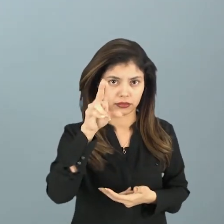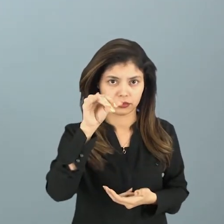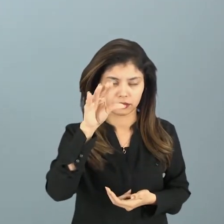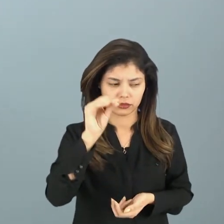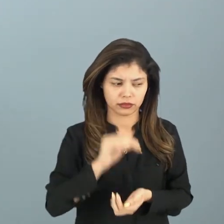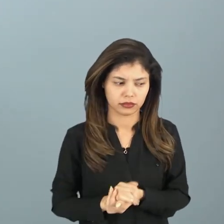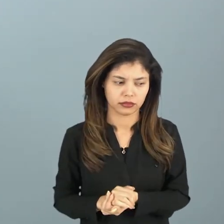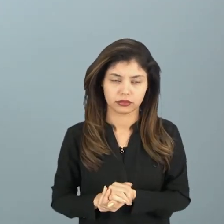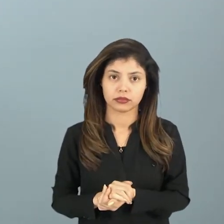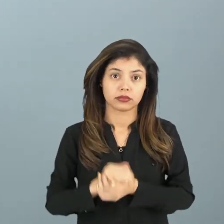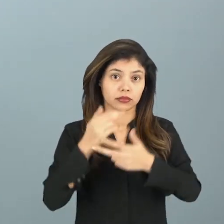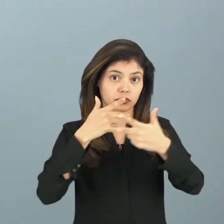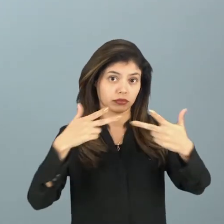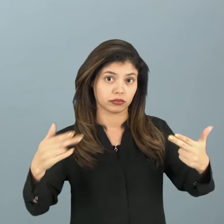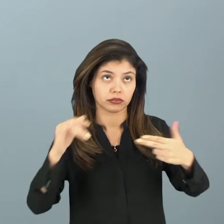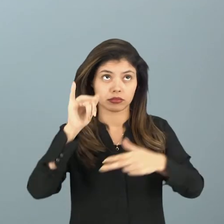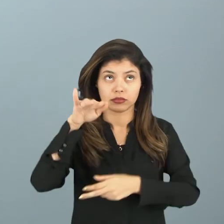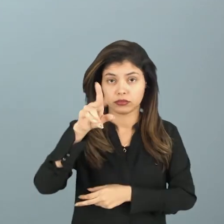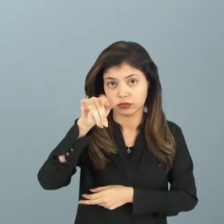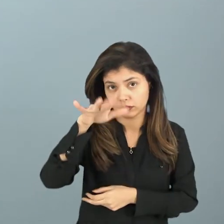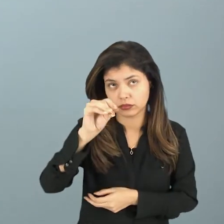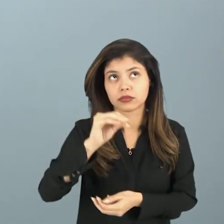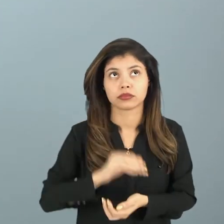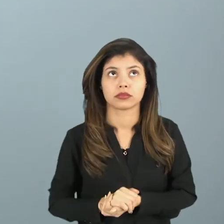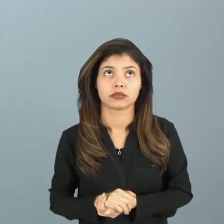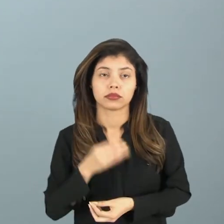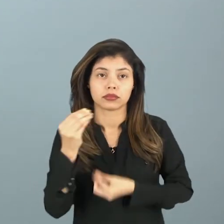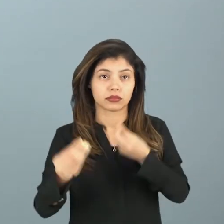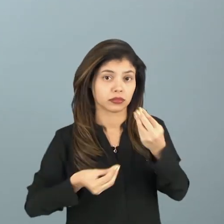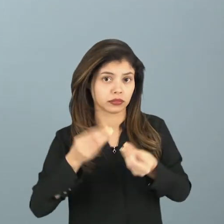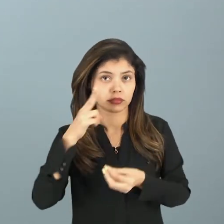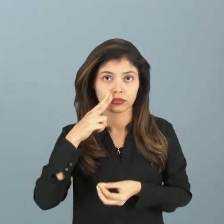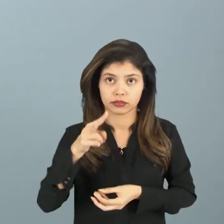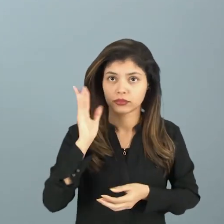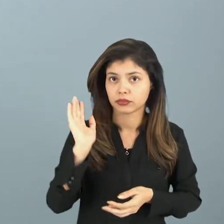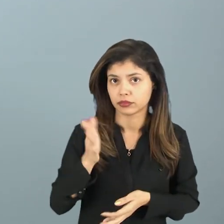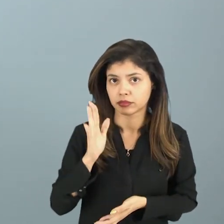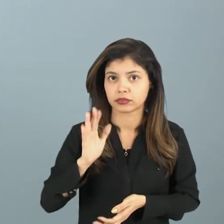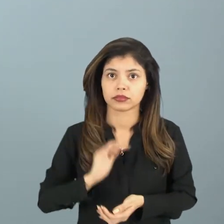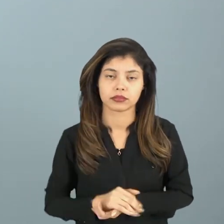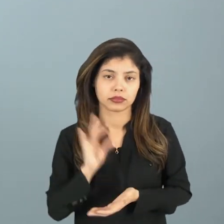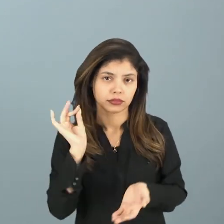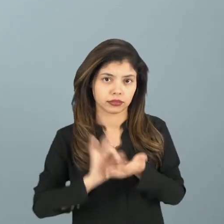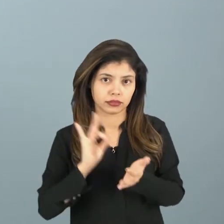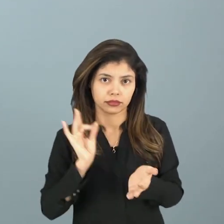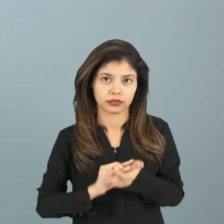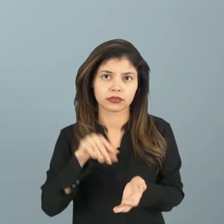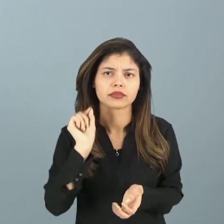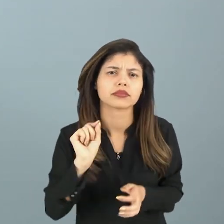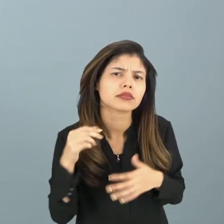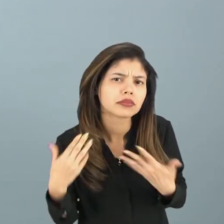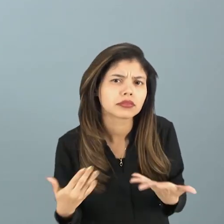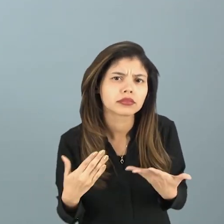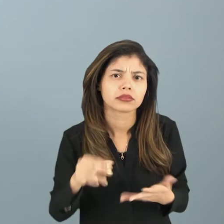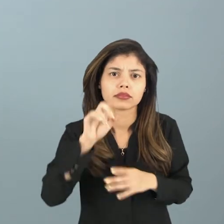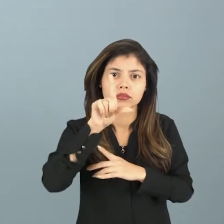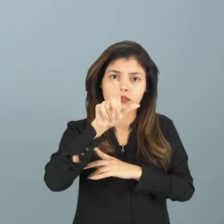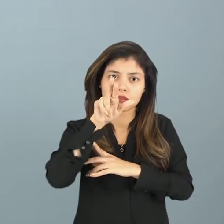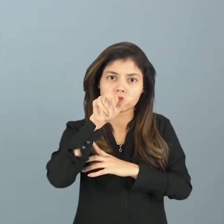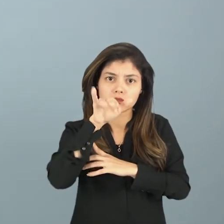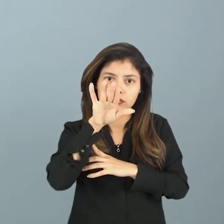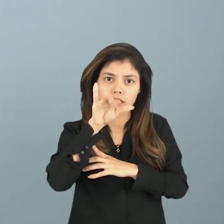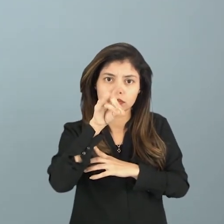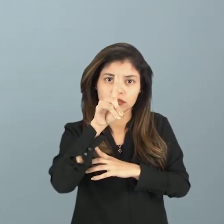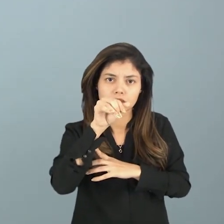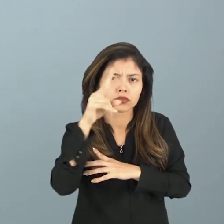o objeto iluminado, certo? Então, como nós já vimos, o que na verdade são objetos